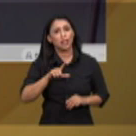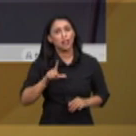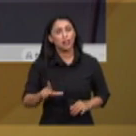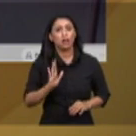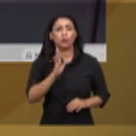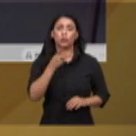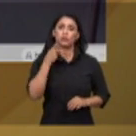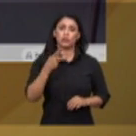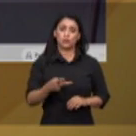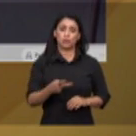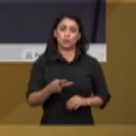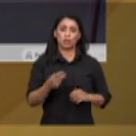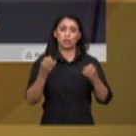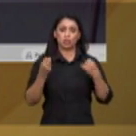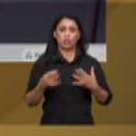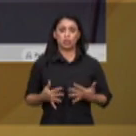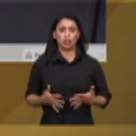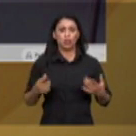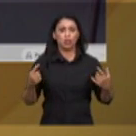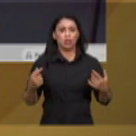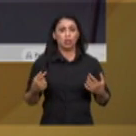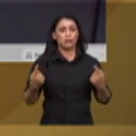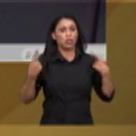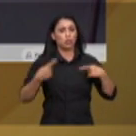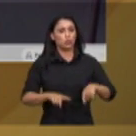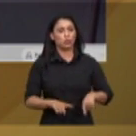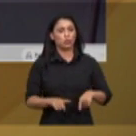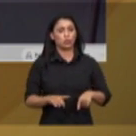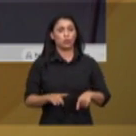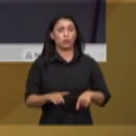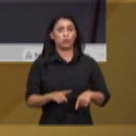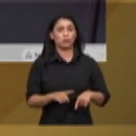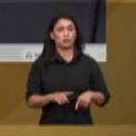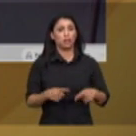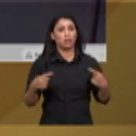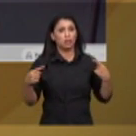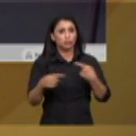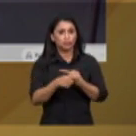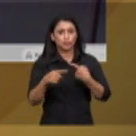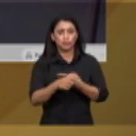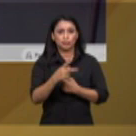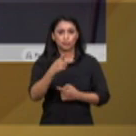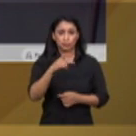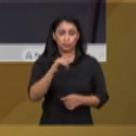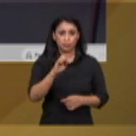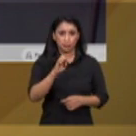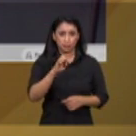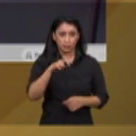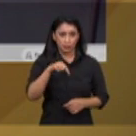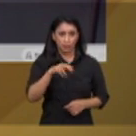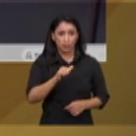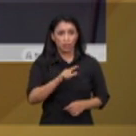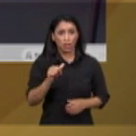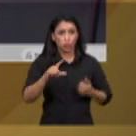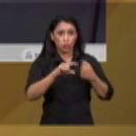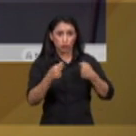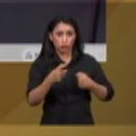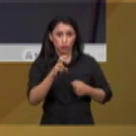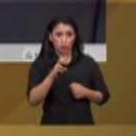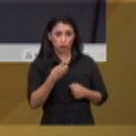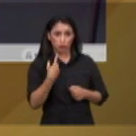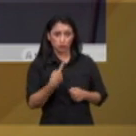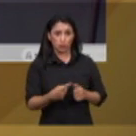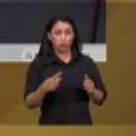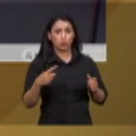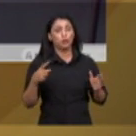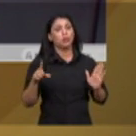mais especificamente da Lei de Contravenções Penais. Não só, mas de maneira particular, o artigo 51 da